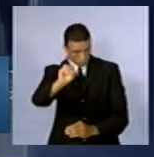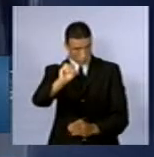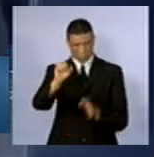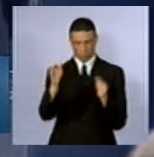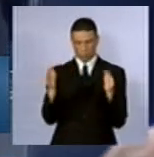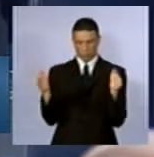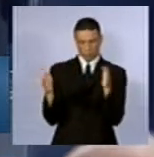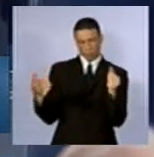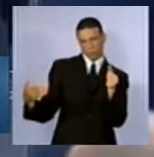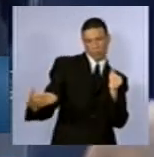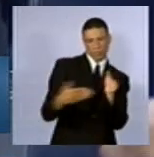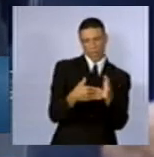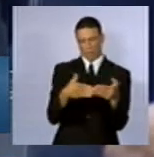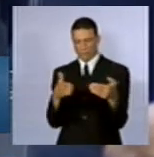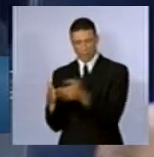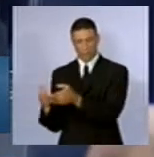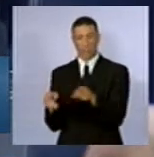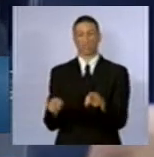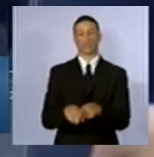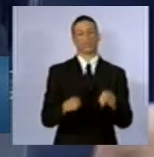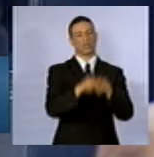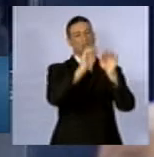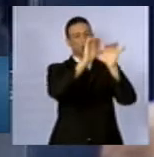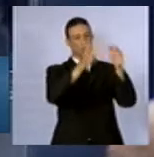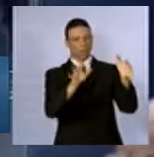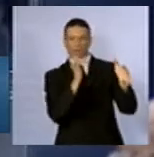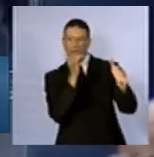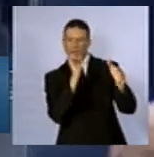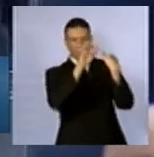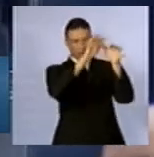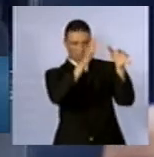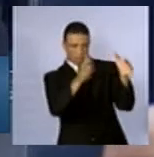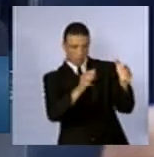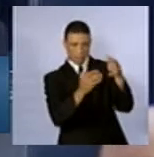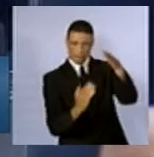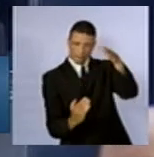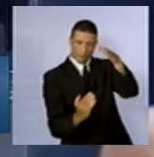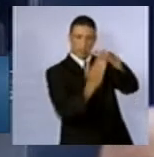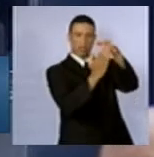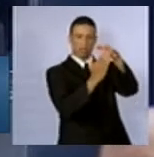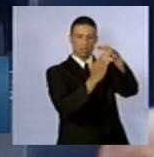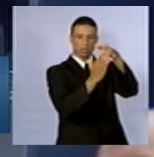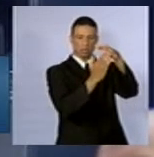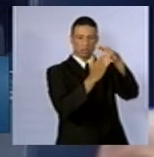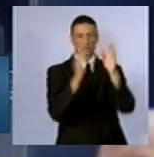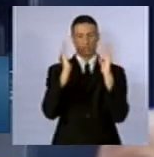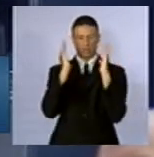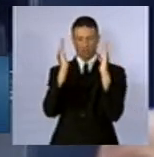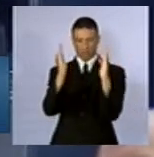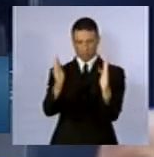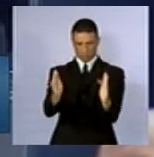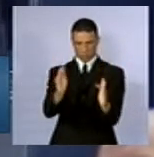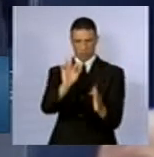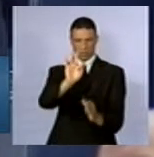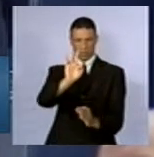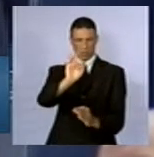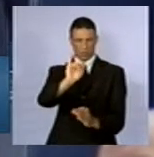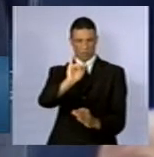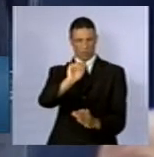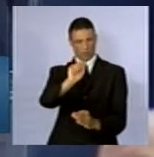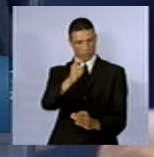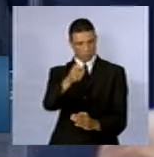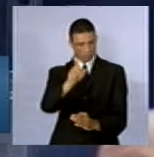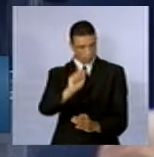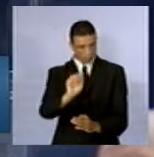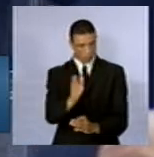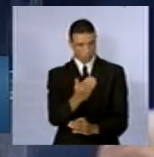máximos ou seja qualquer ponto da faixa e no limite da faixa de Servidão Então como já